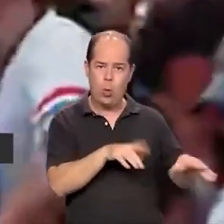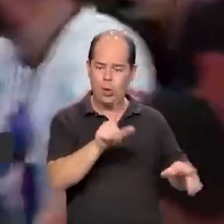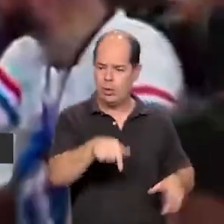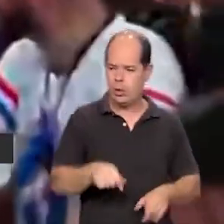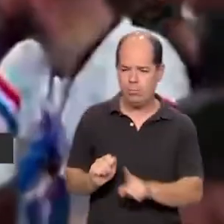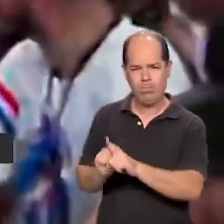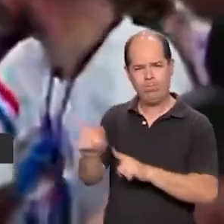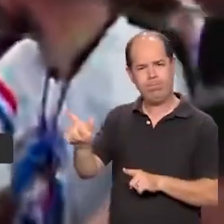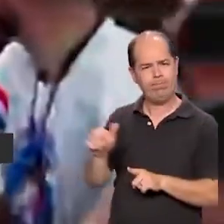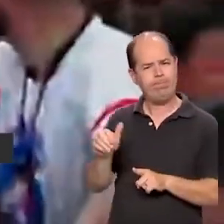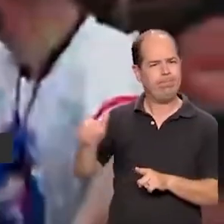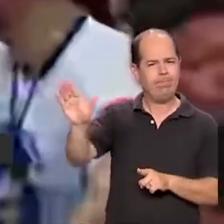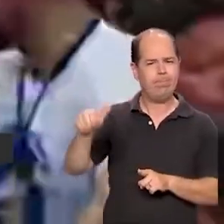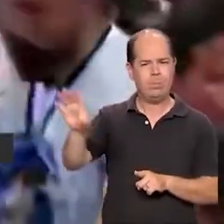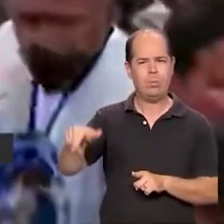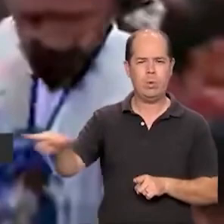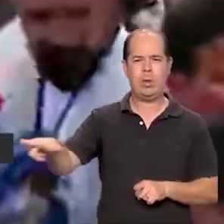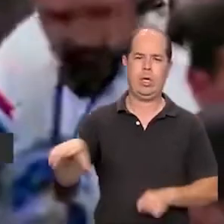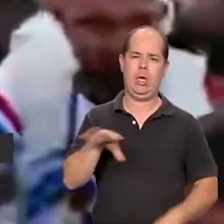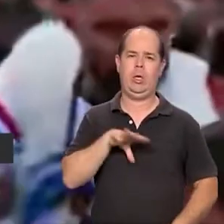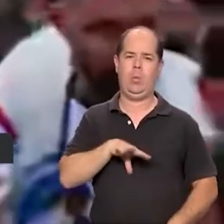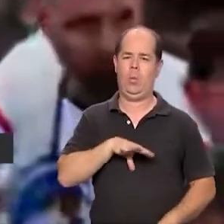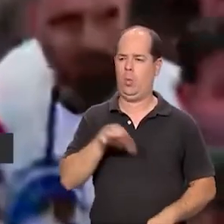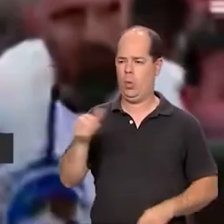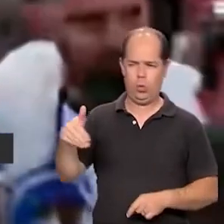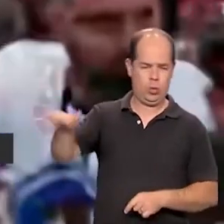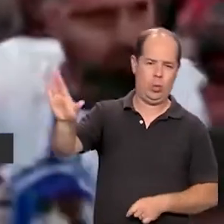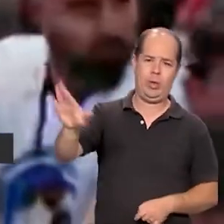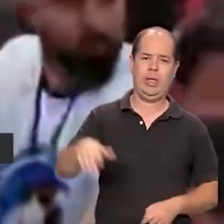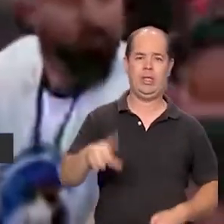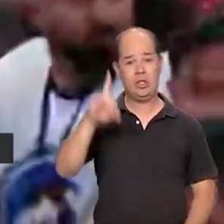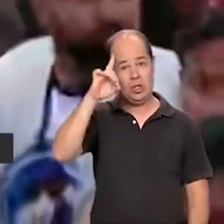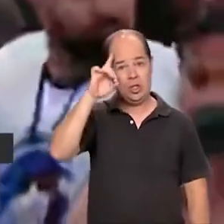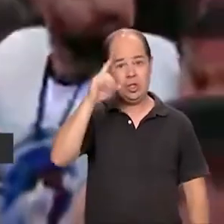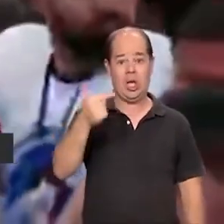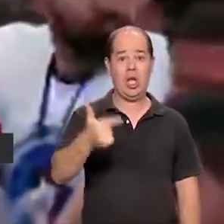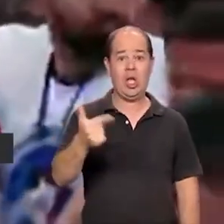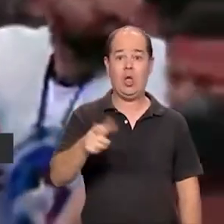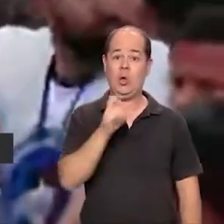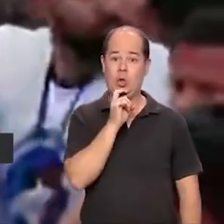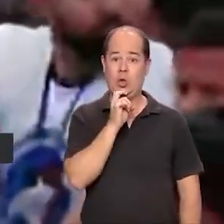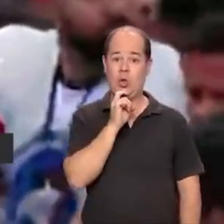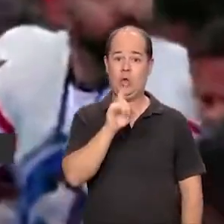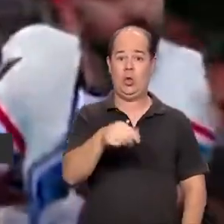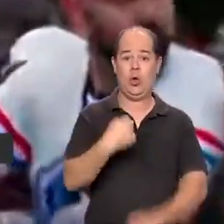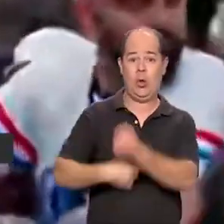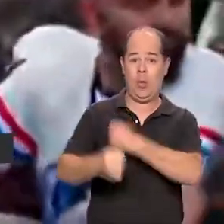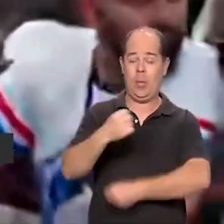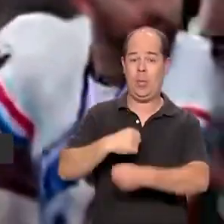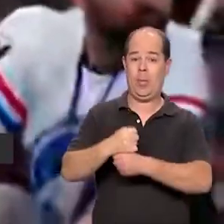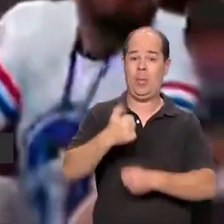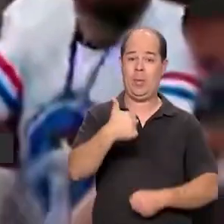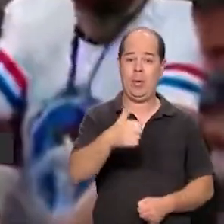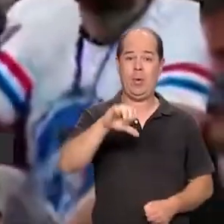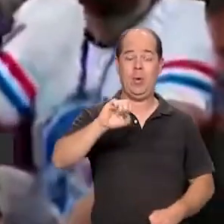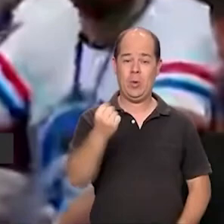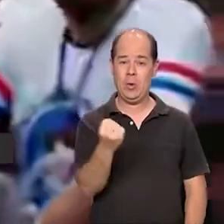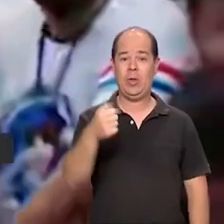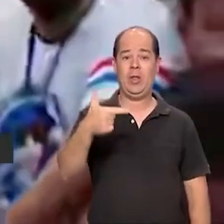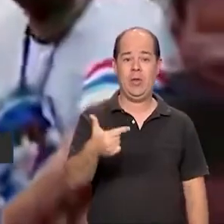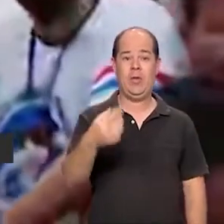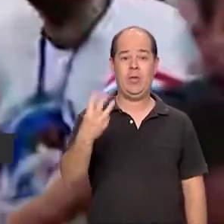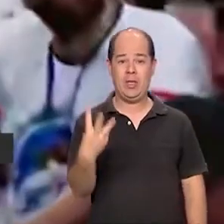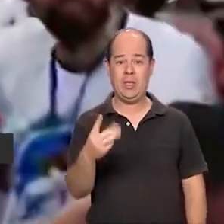expulsar os lusitanos no dia 2 de julho de 1823, há exatos